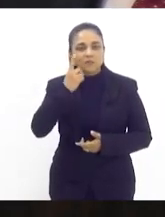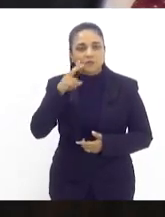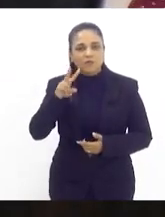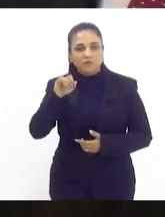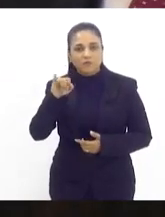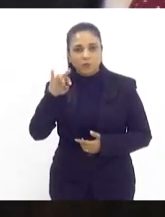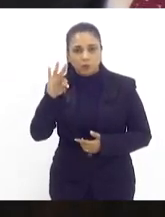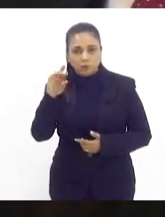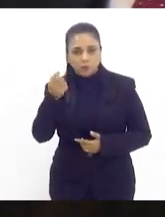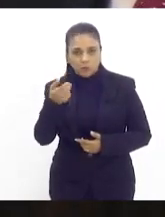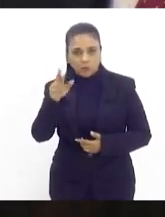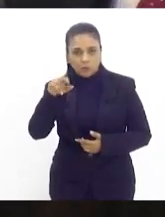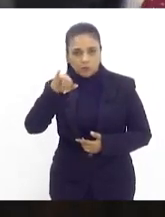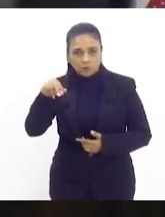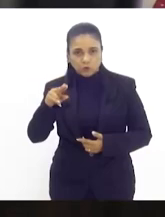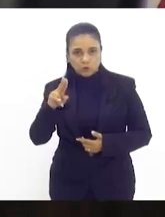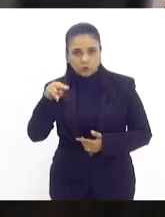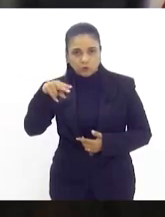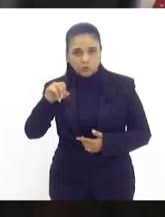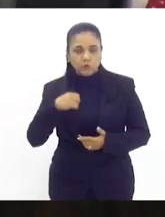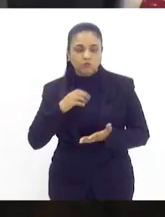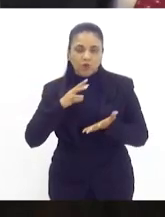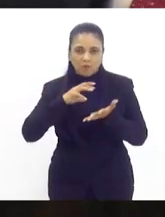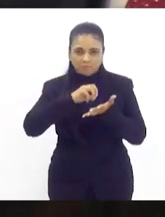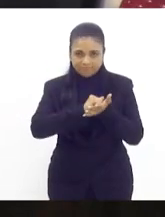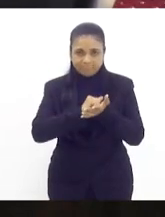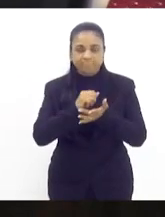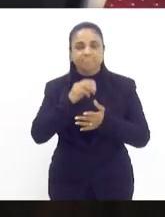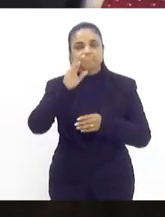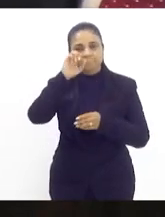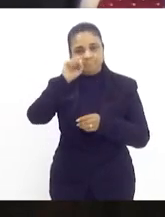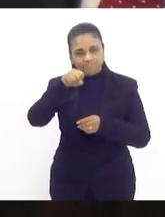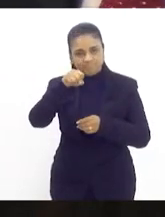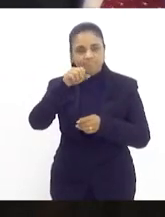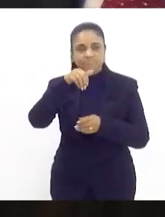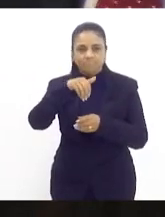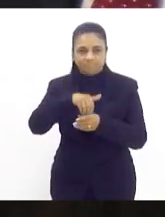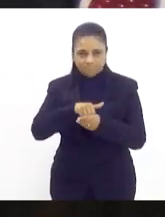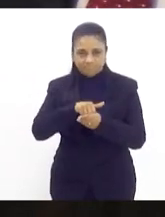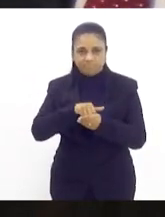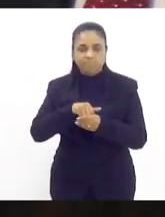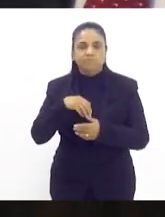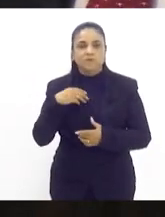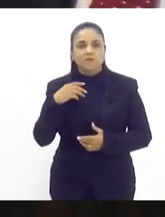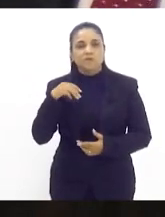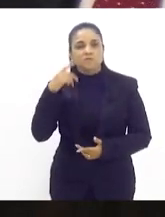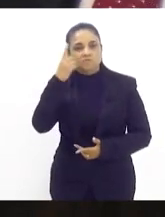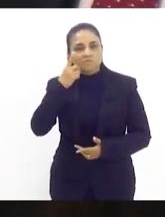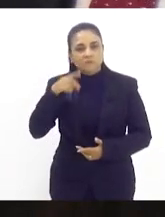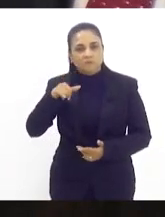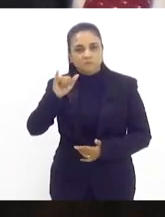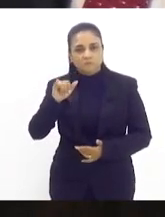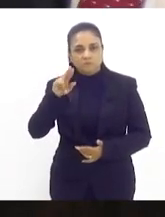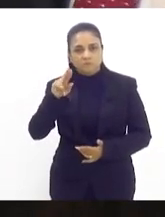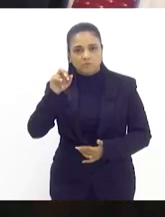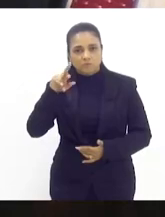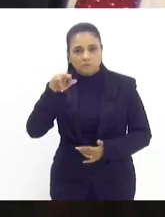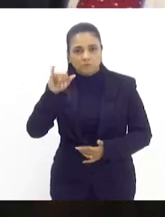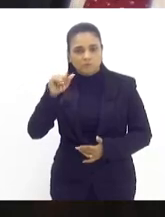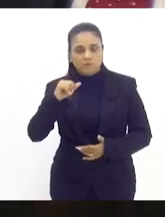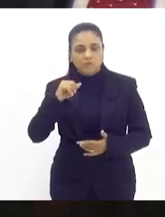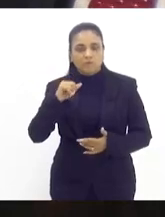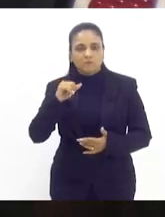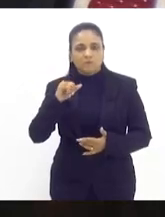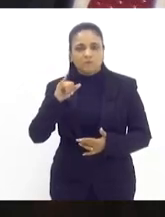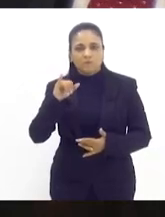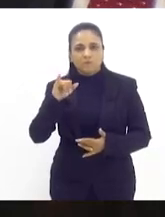Vitor Júnior, deixou consignado o voto sim. Deputado Iuri, deixou consignado.